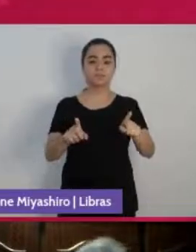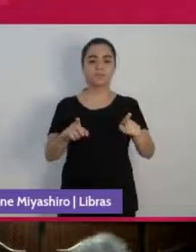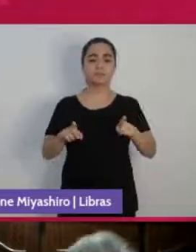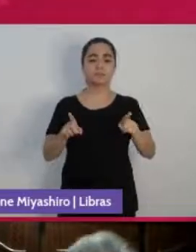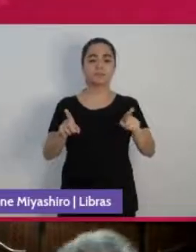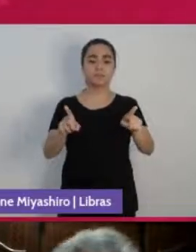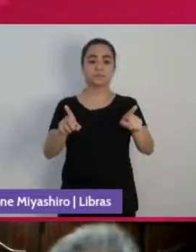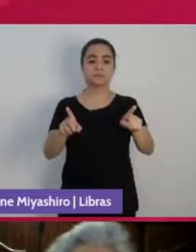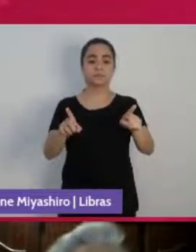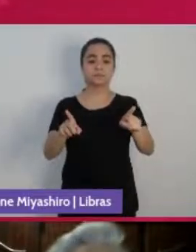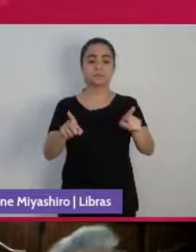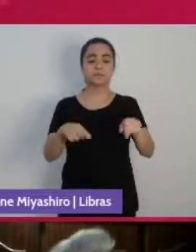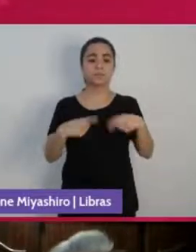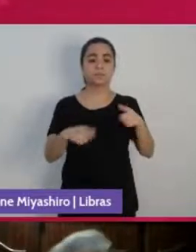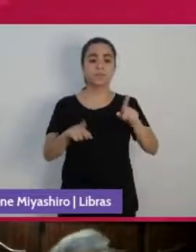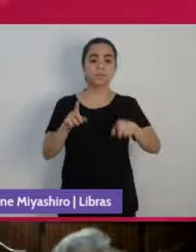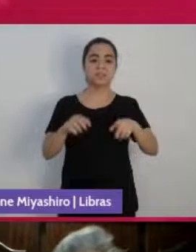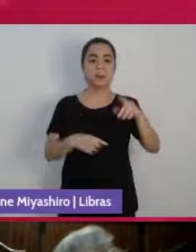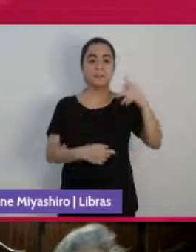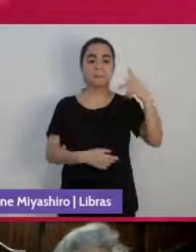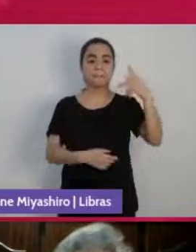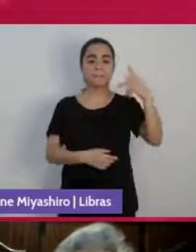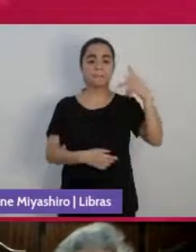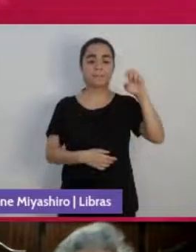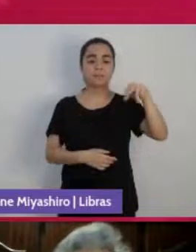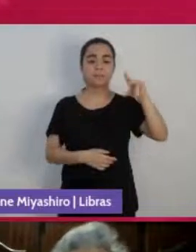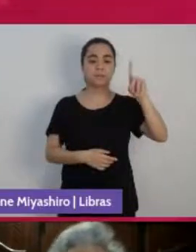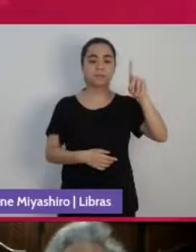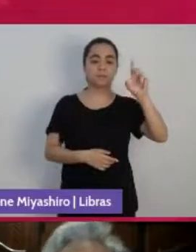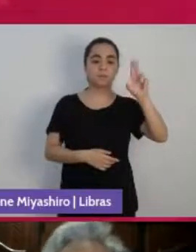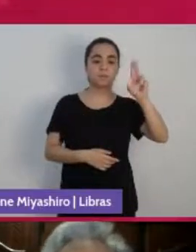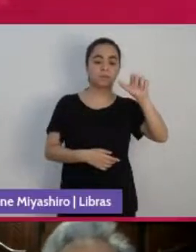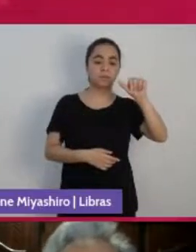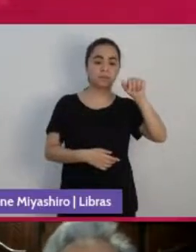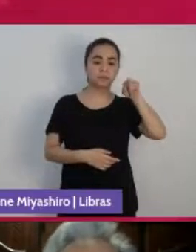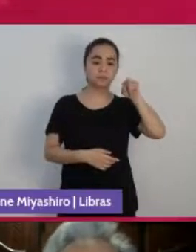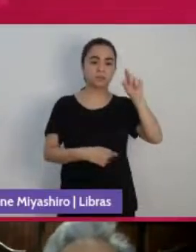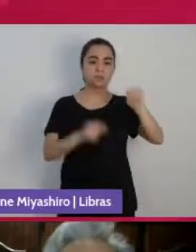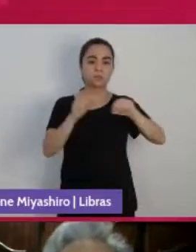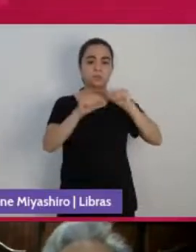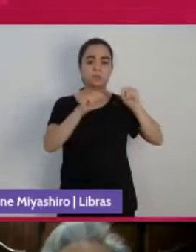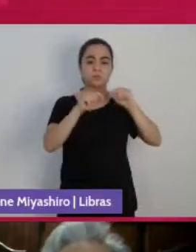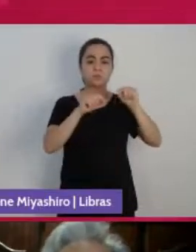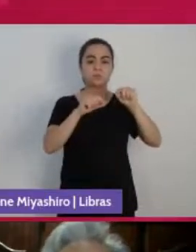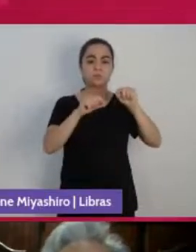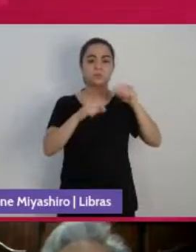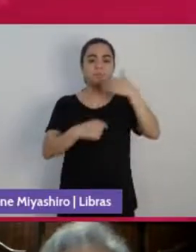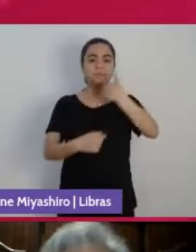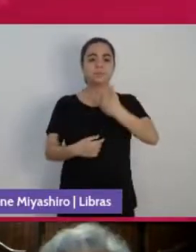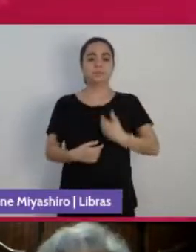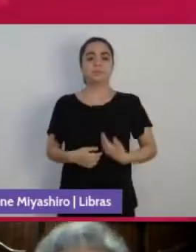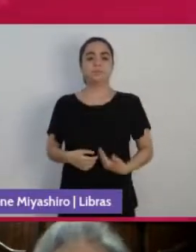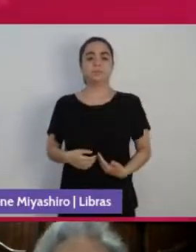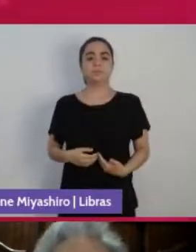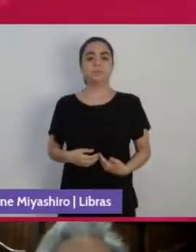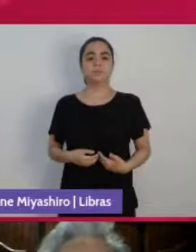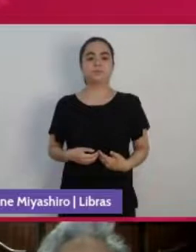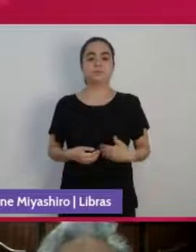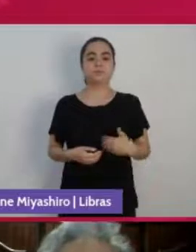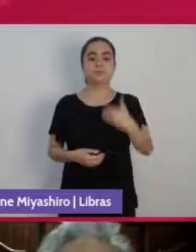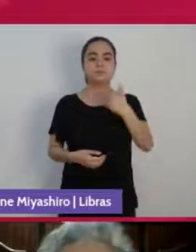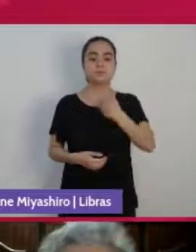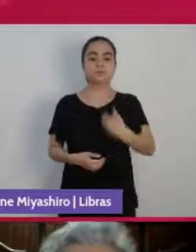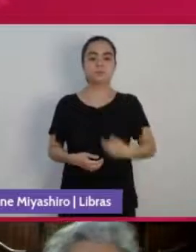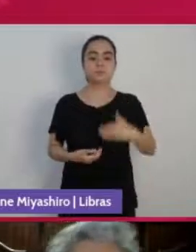estar pêndula. O que é mama pêndula? Quando a gente pega peitoral menor, em